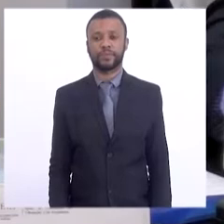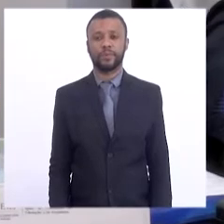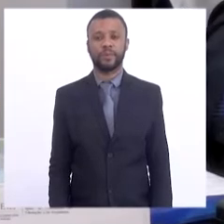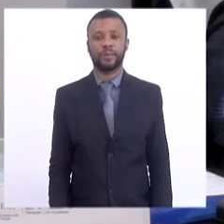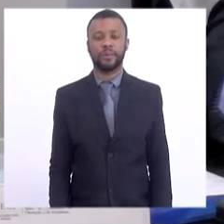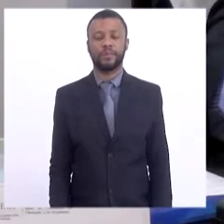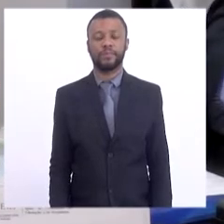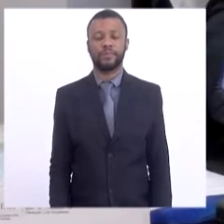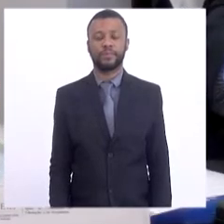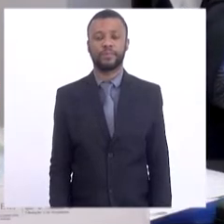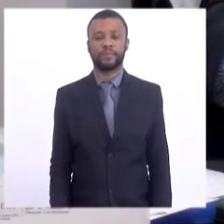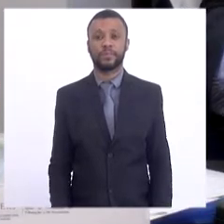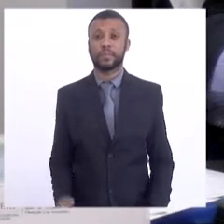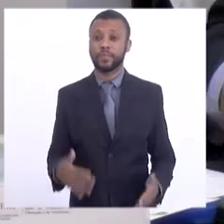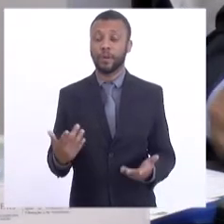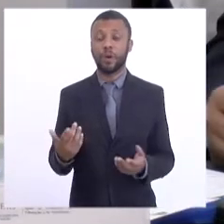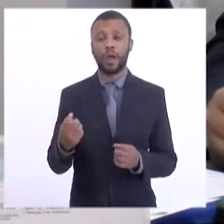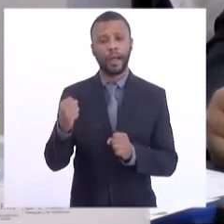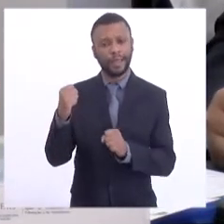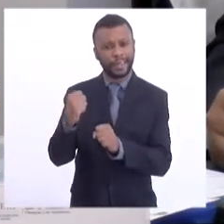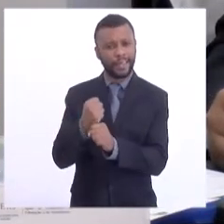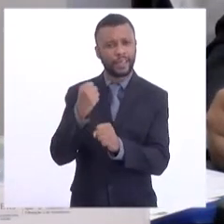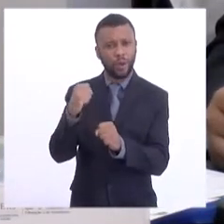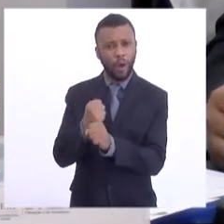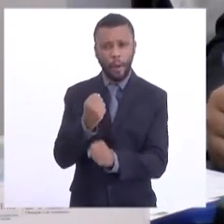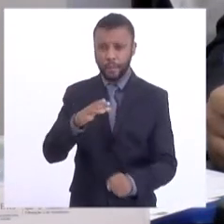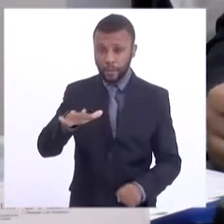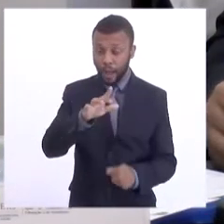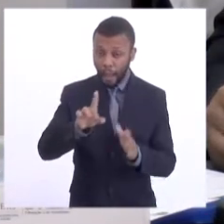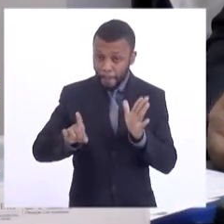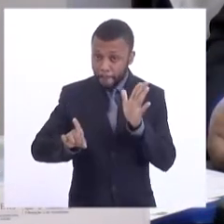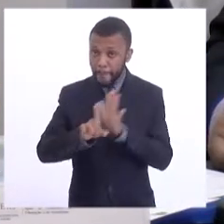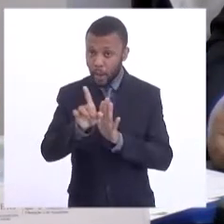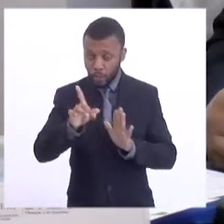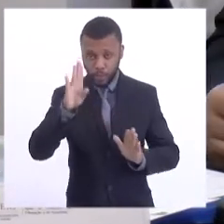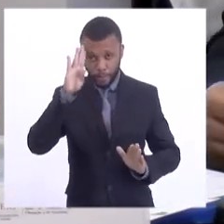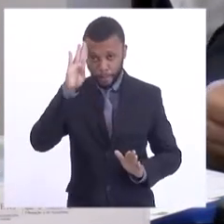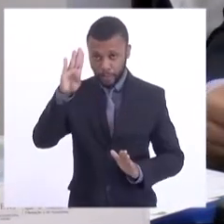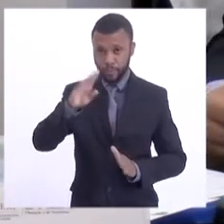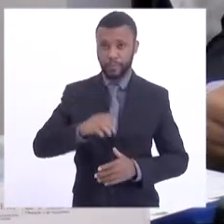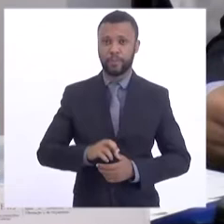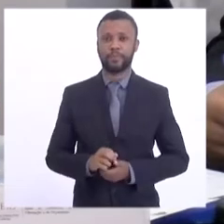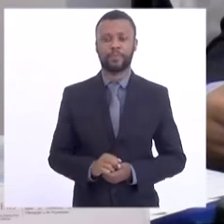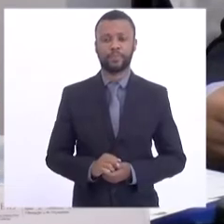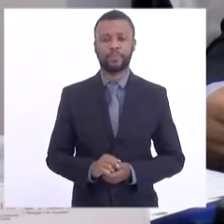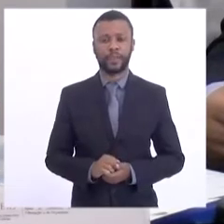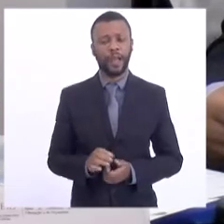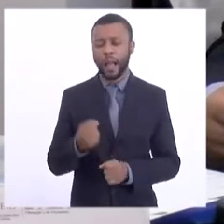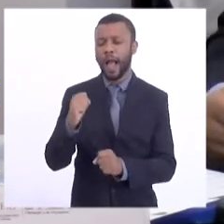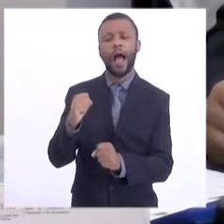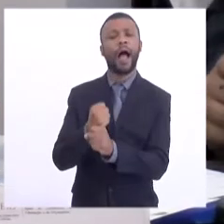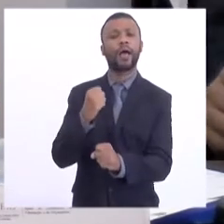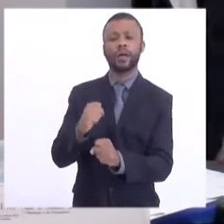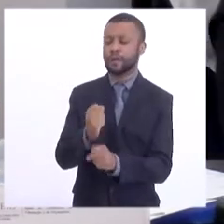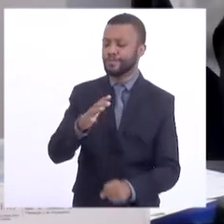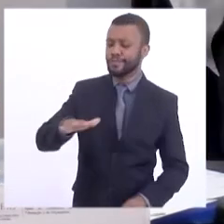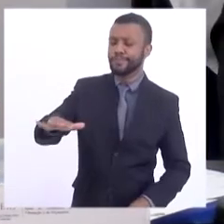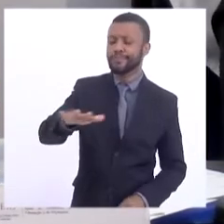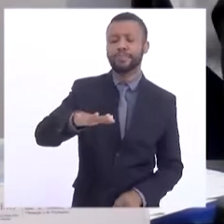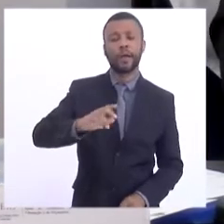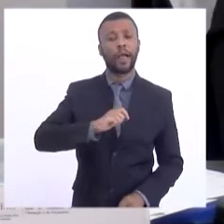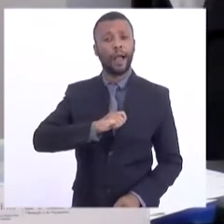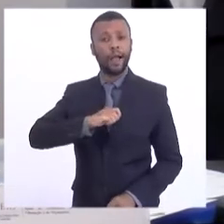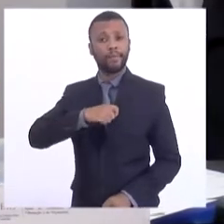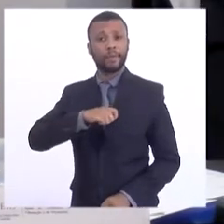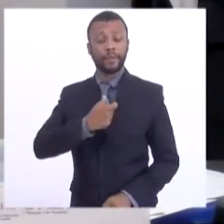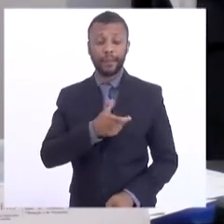o e as obras por isso é que vai a pergunta eram fiscalizados por